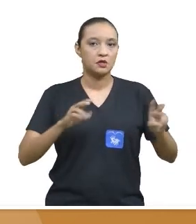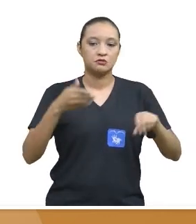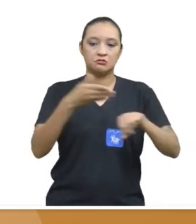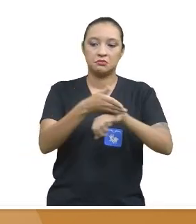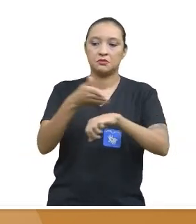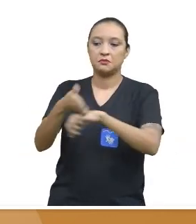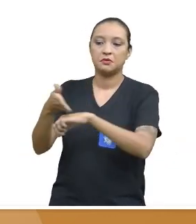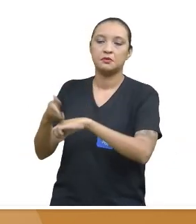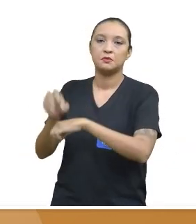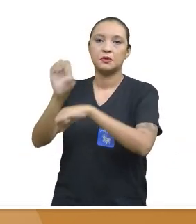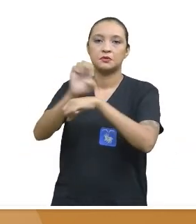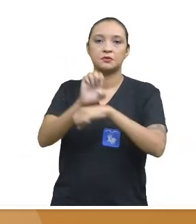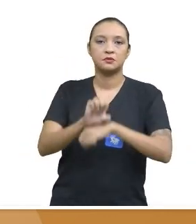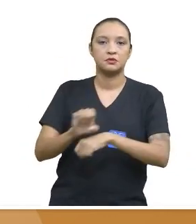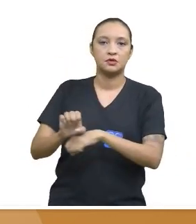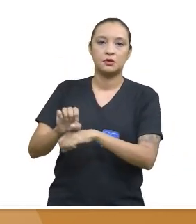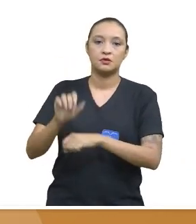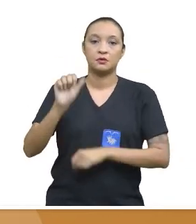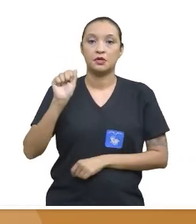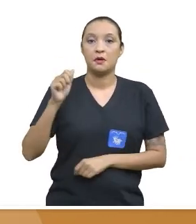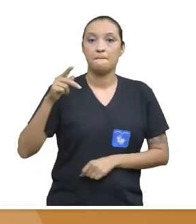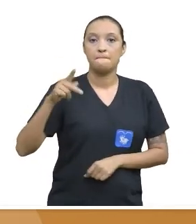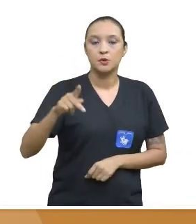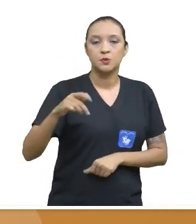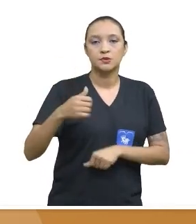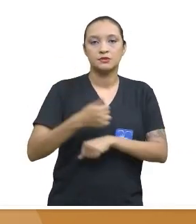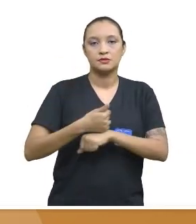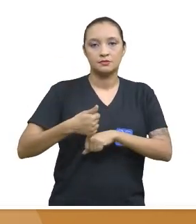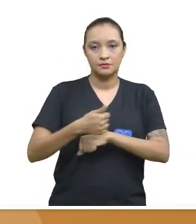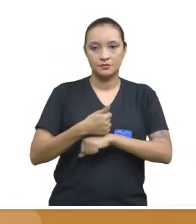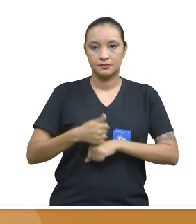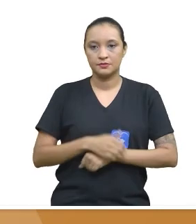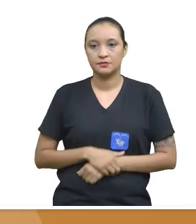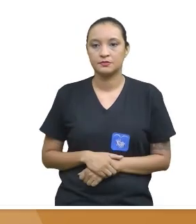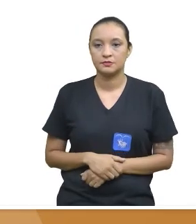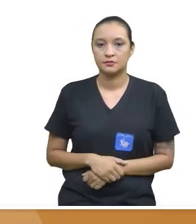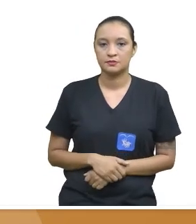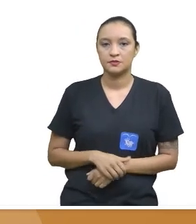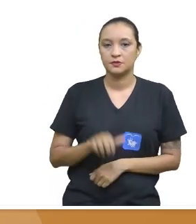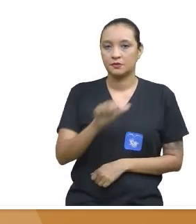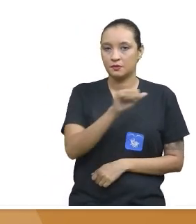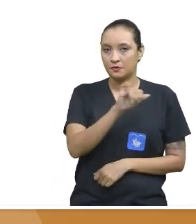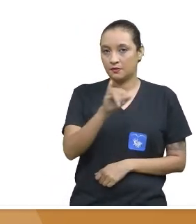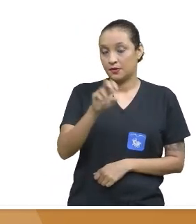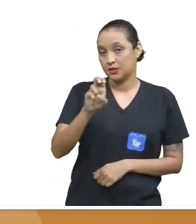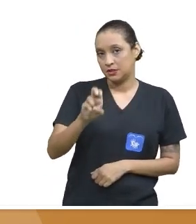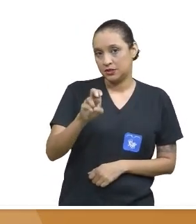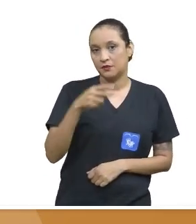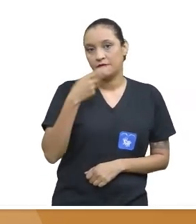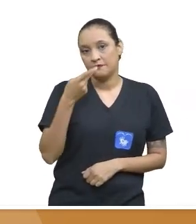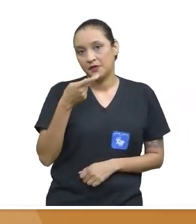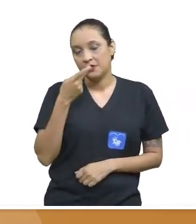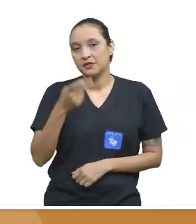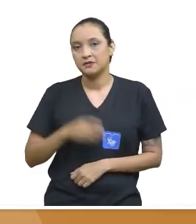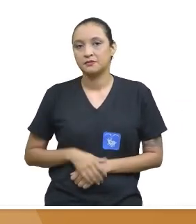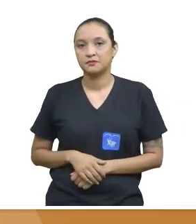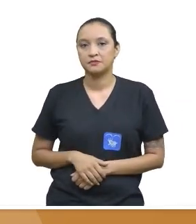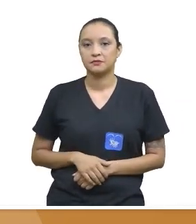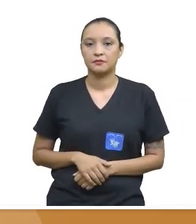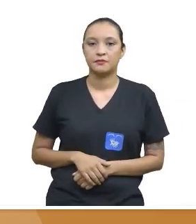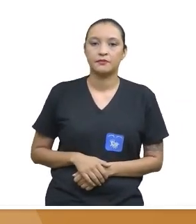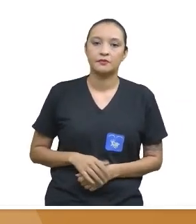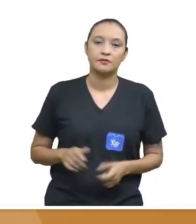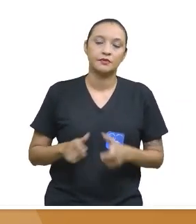e aposentar funcionários. Então, as 5 aí, ó, como eu falei para vocês, era o aumento de todo